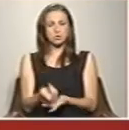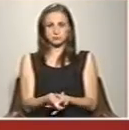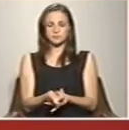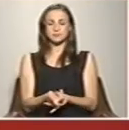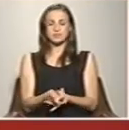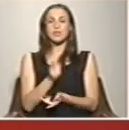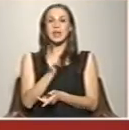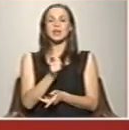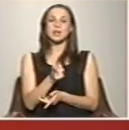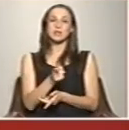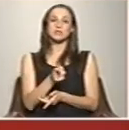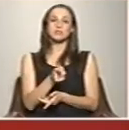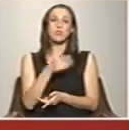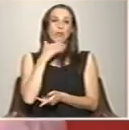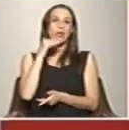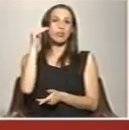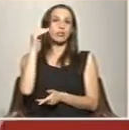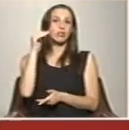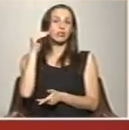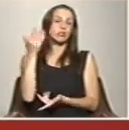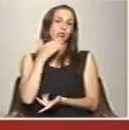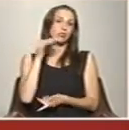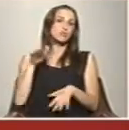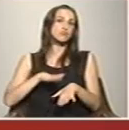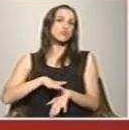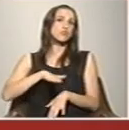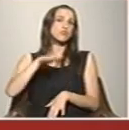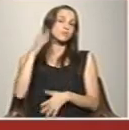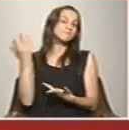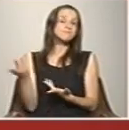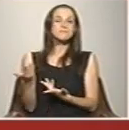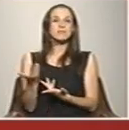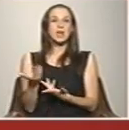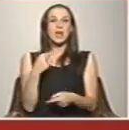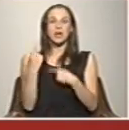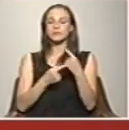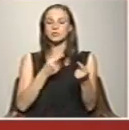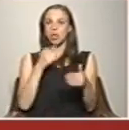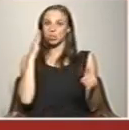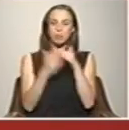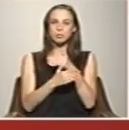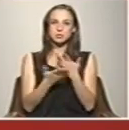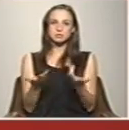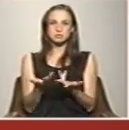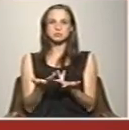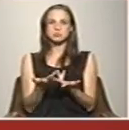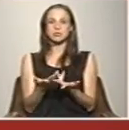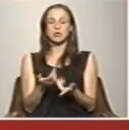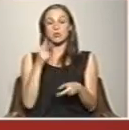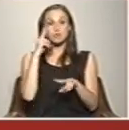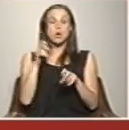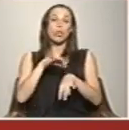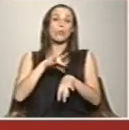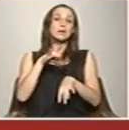processo de envelhecimento gradual, que às vezes é abrupto, de um momento para o outro há diagnósticos, há